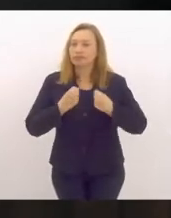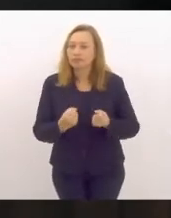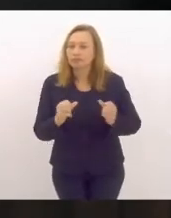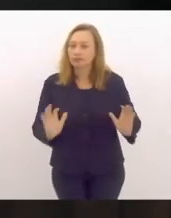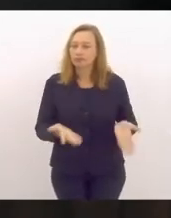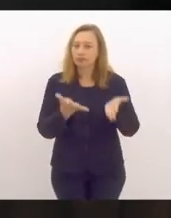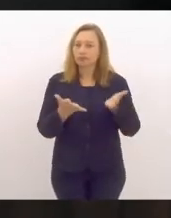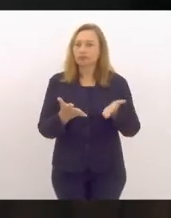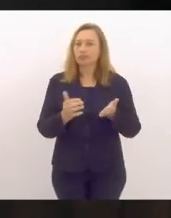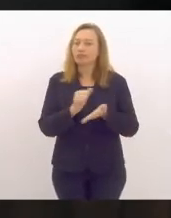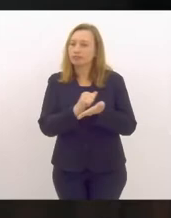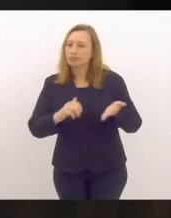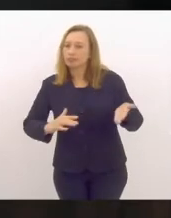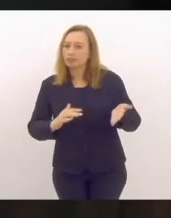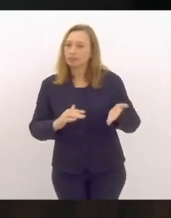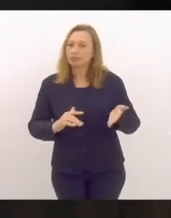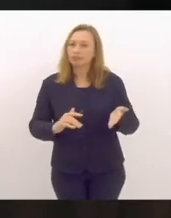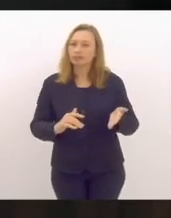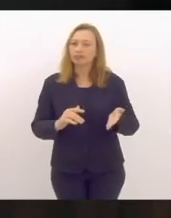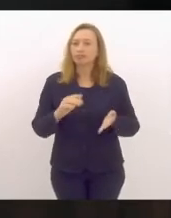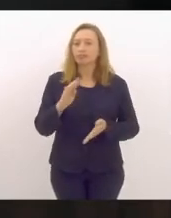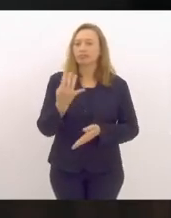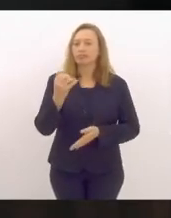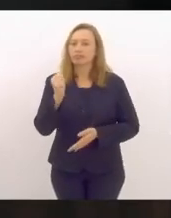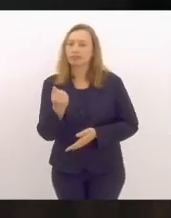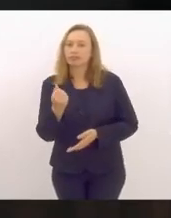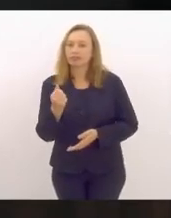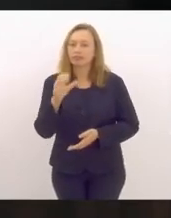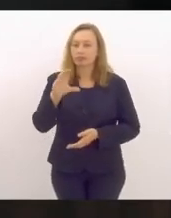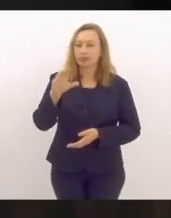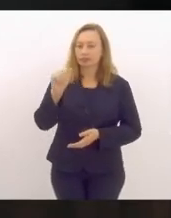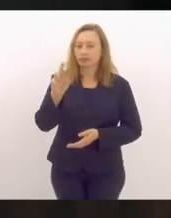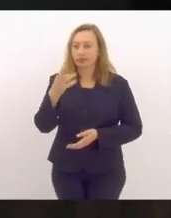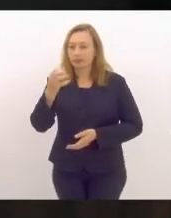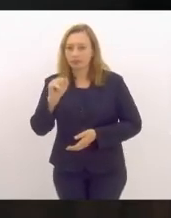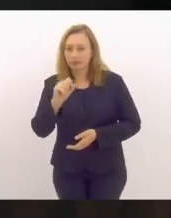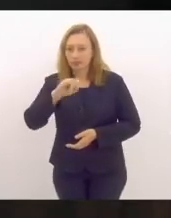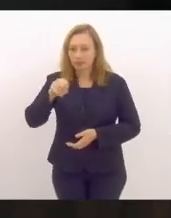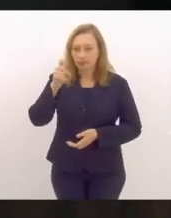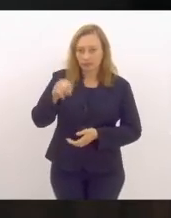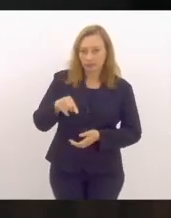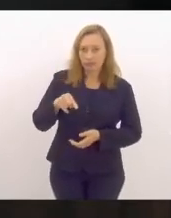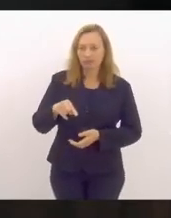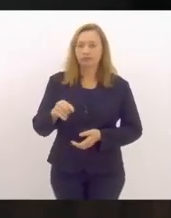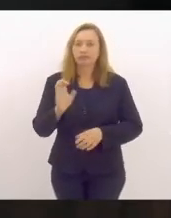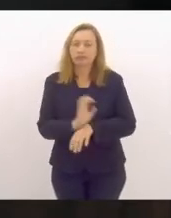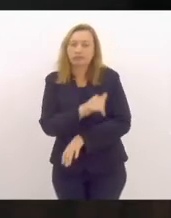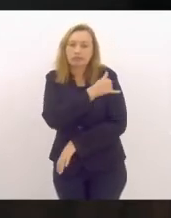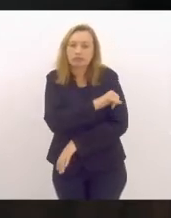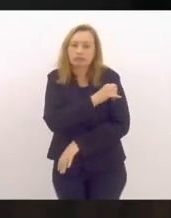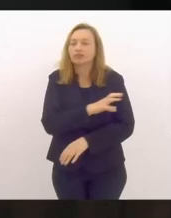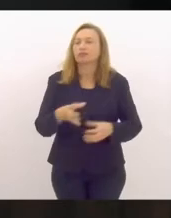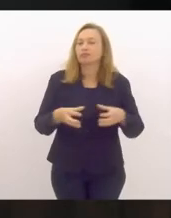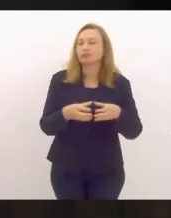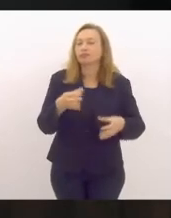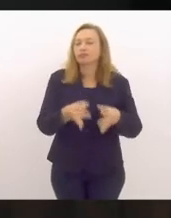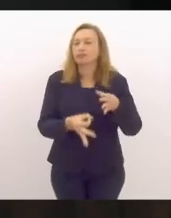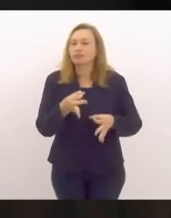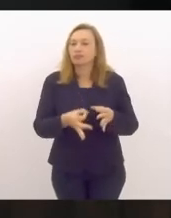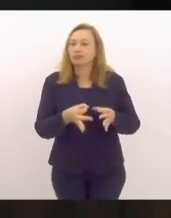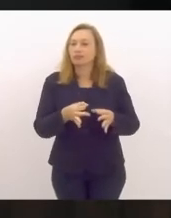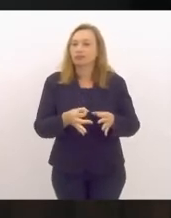as atividades das baianas de Acarajé no âmbito do Estado do Rio de Janeiro. Pareceres da Comissão de Constituição e Justiça